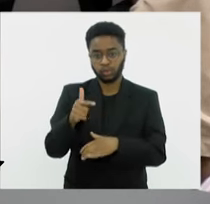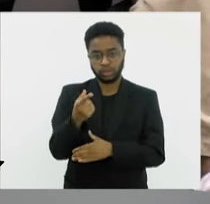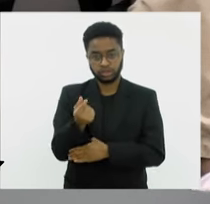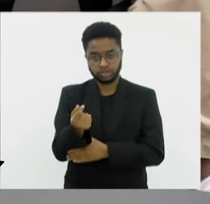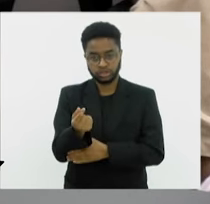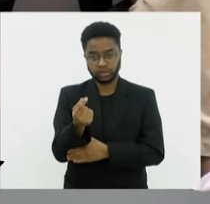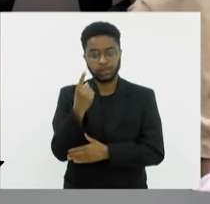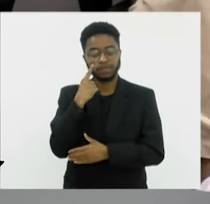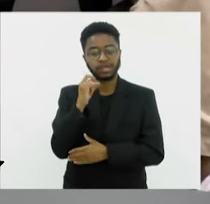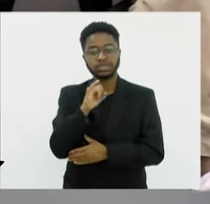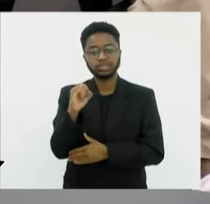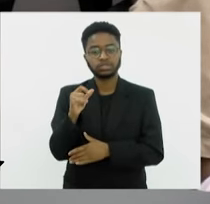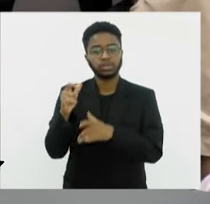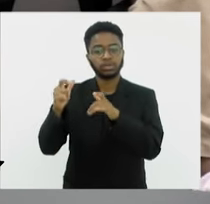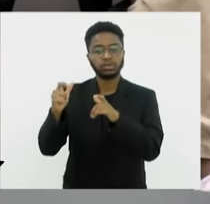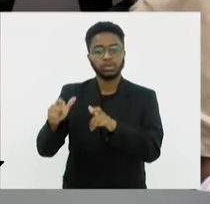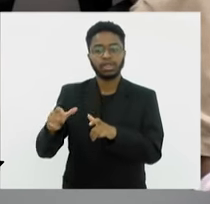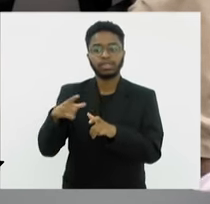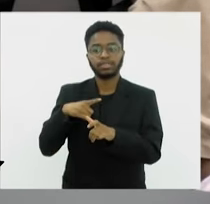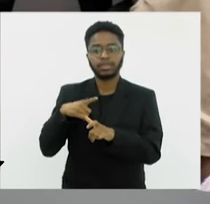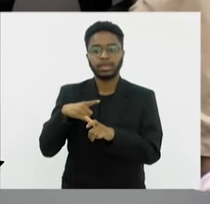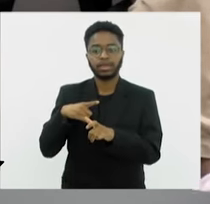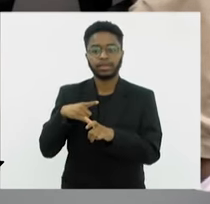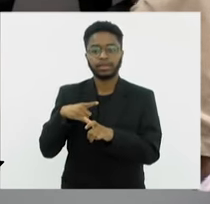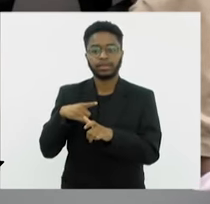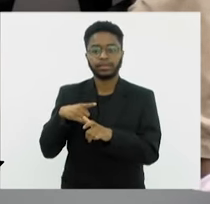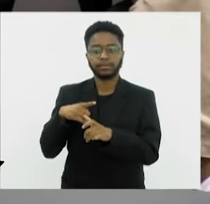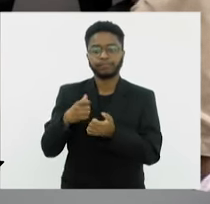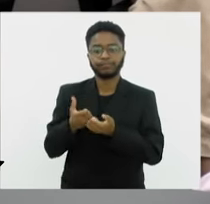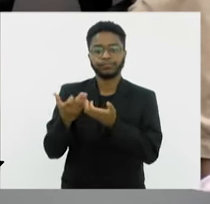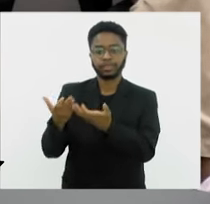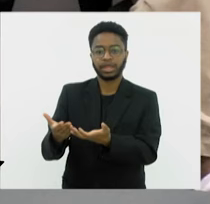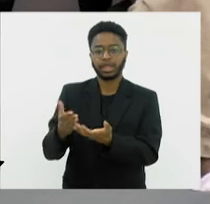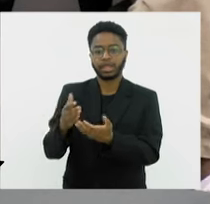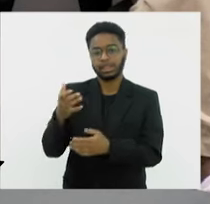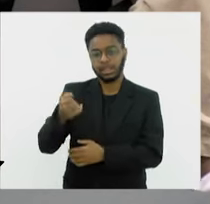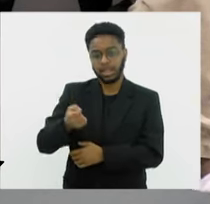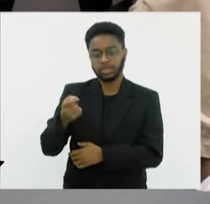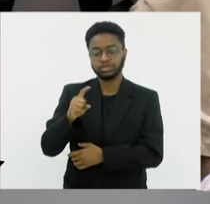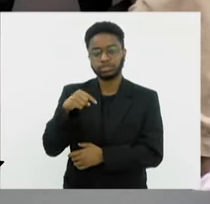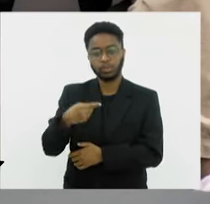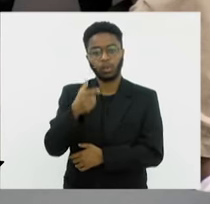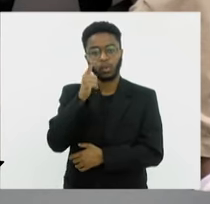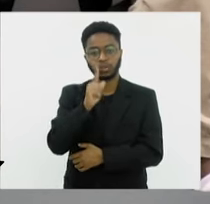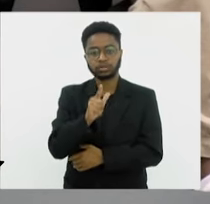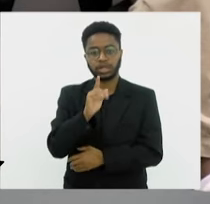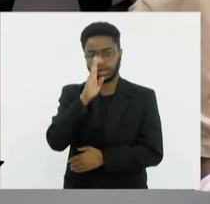verificar se o Estado tem um banco de leite para poder fazer a doação e ter a gratuidade, né?